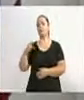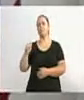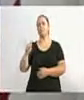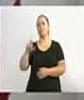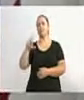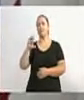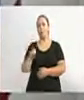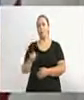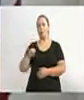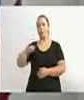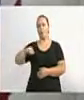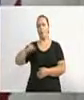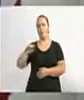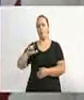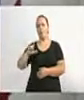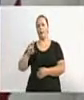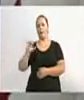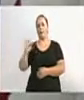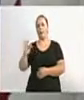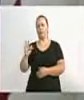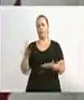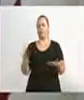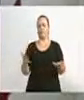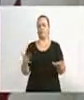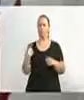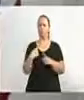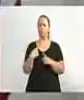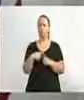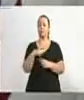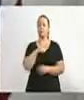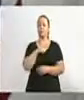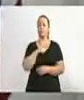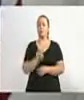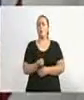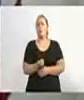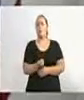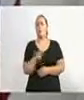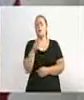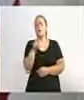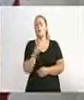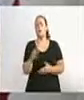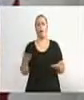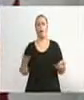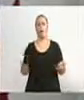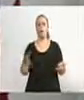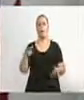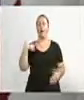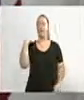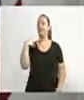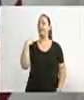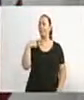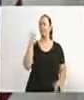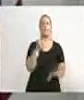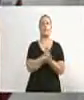anos. Porque eu tenho quase 50, o Paulo Maluf é deputado, é governador, é deputado, e está